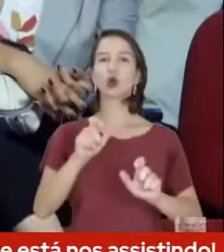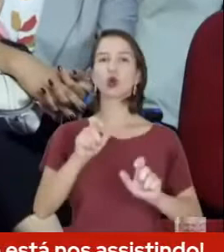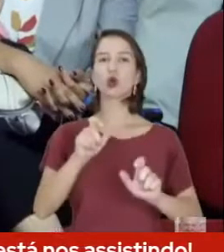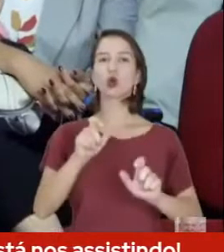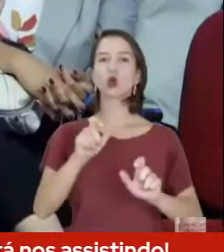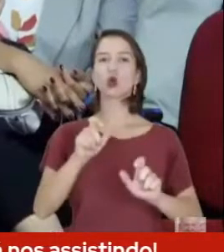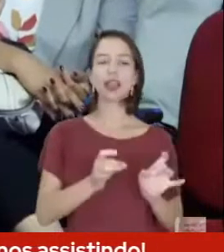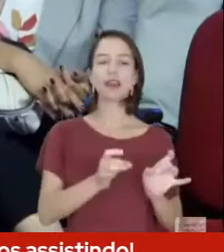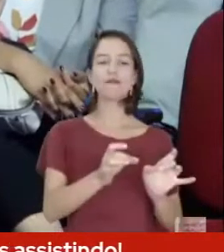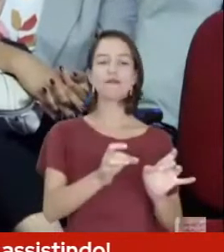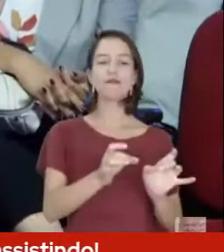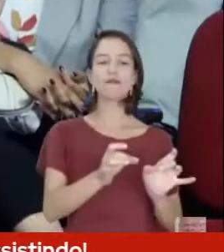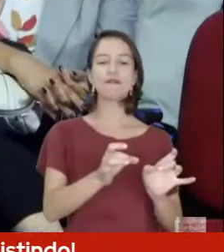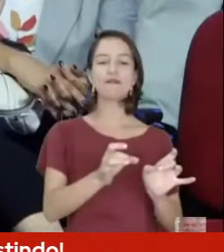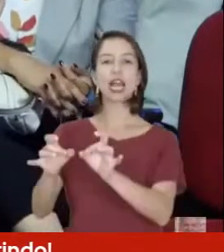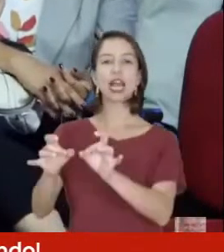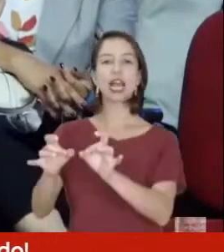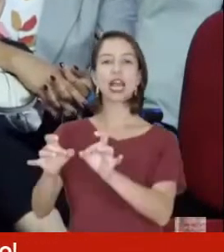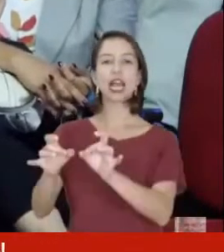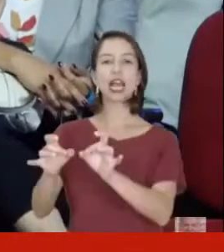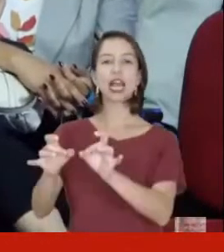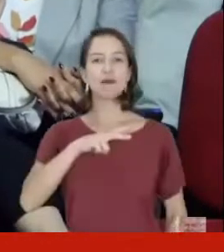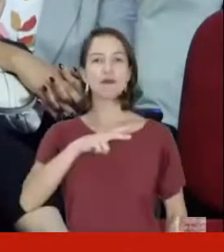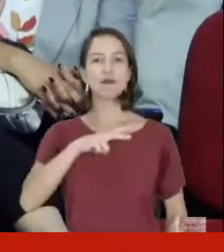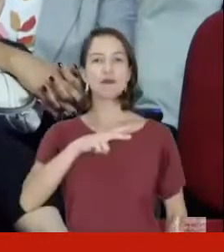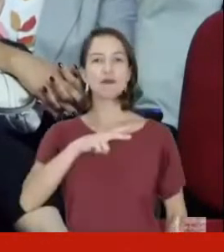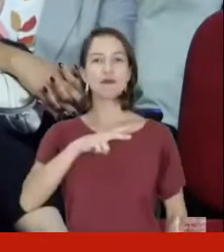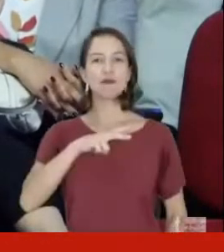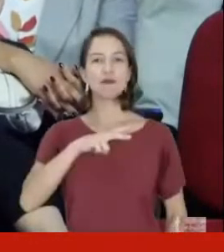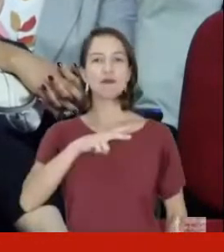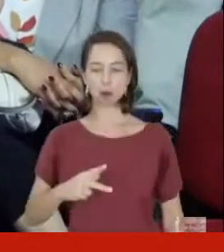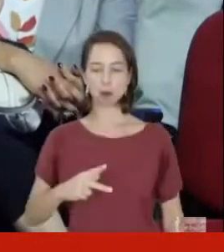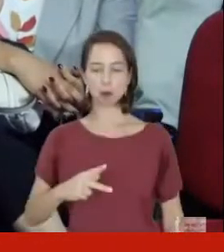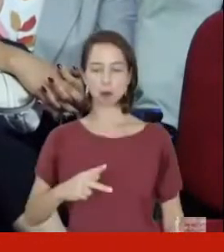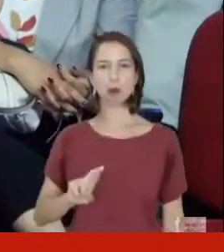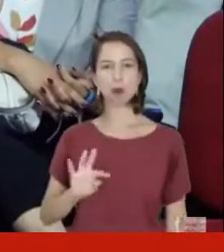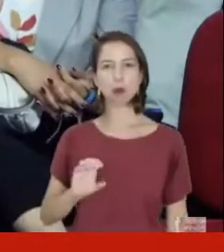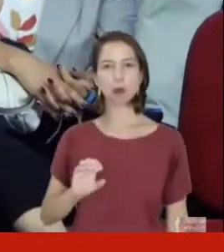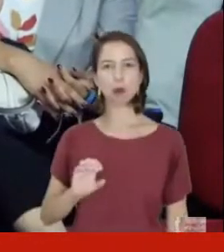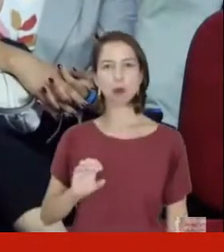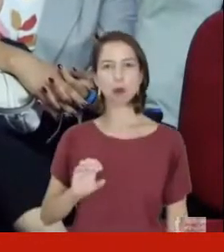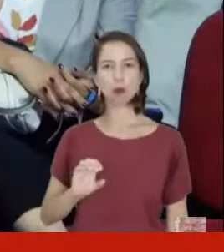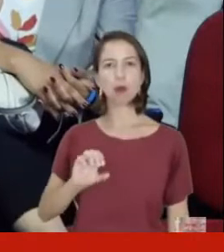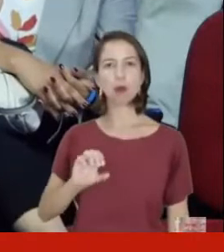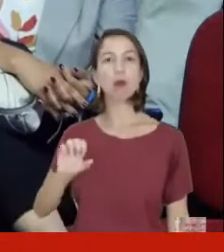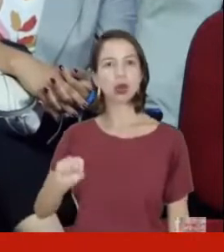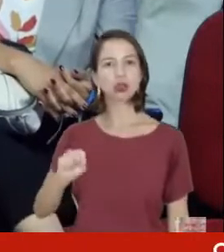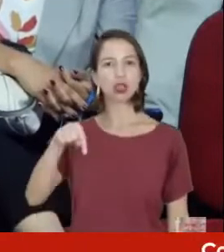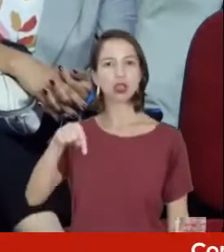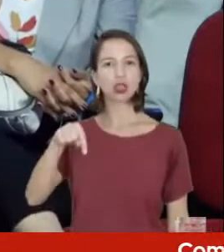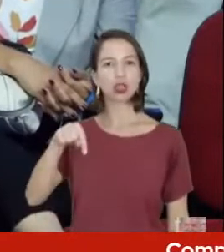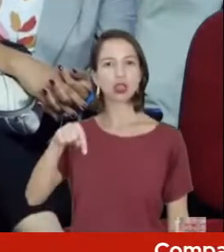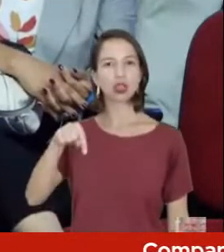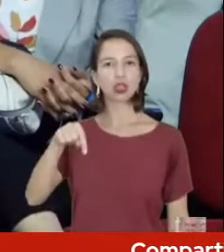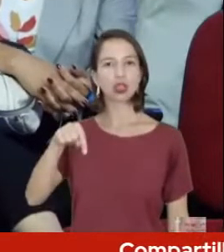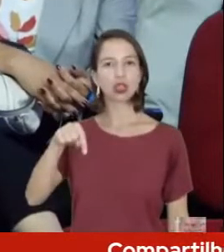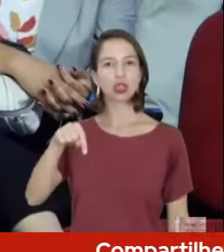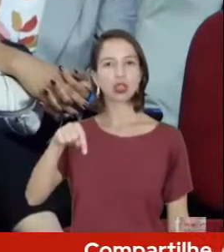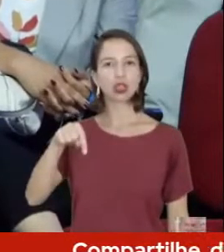vem ocorrendo no Brasil. E a privatização não acontece apenas na estrutura